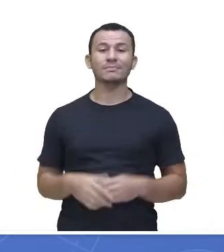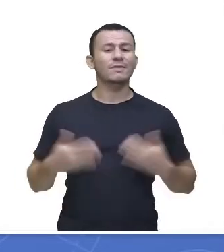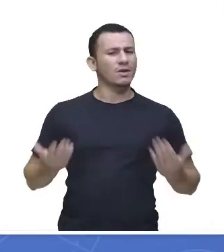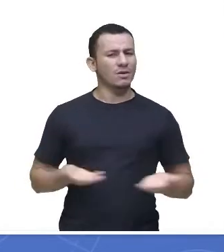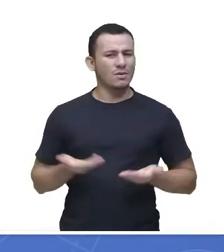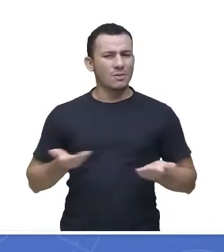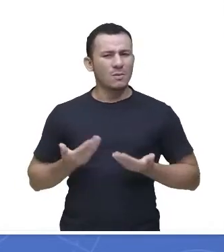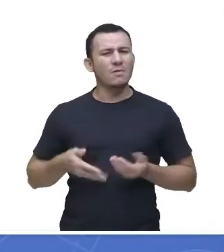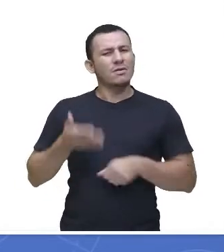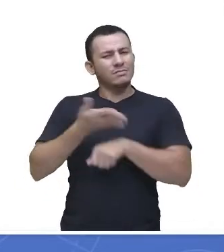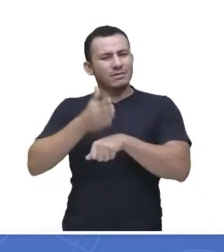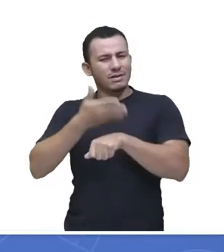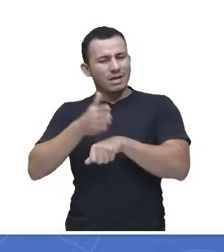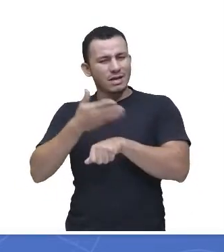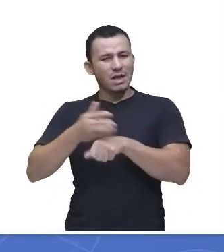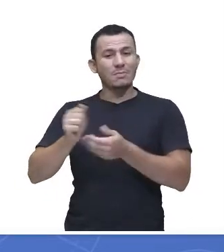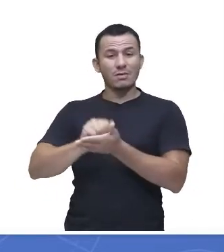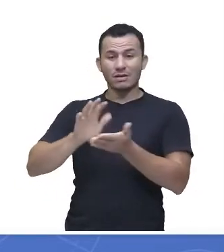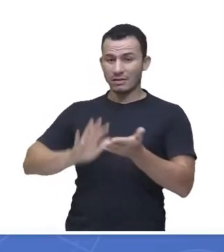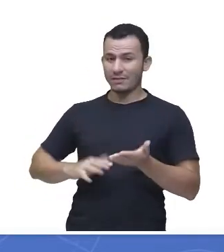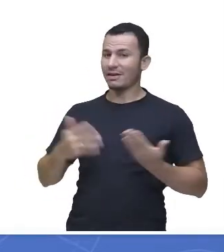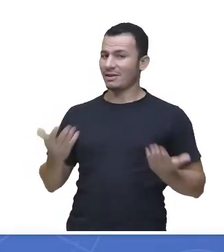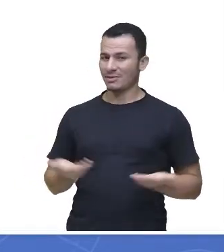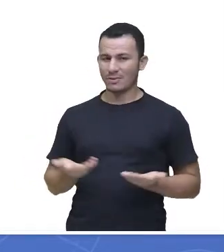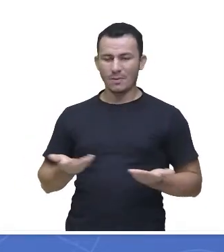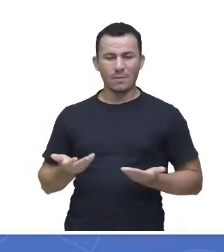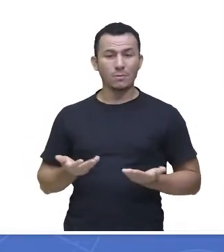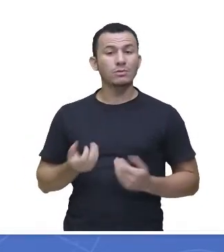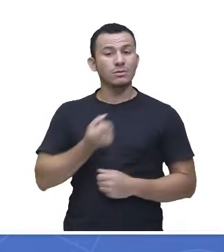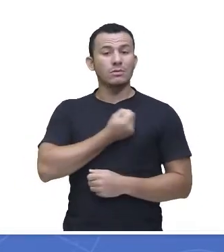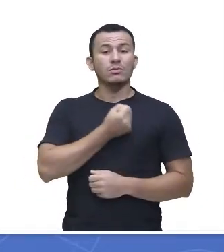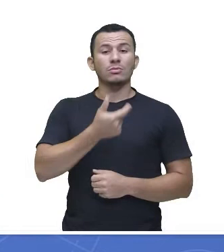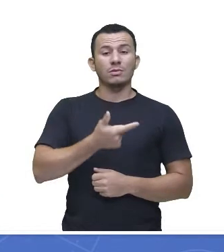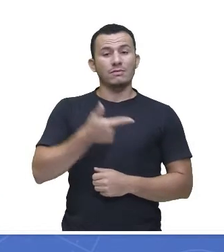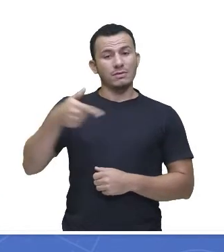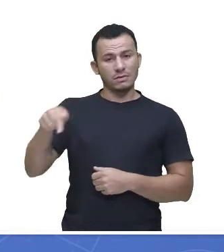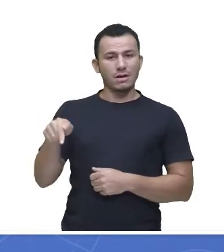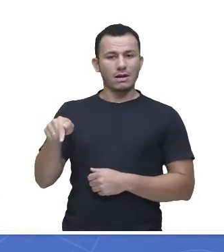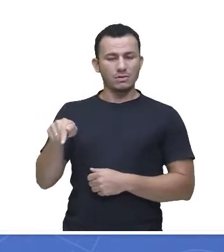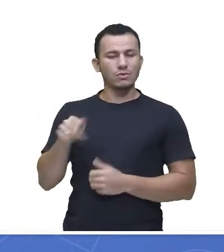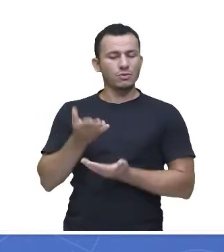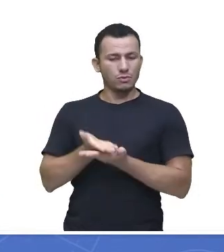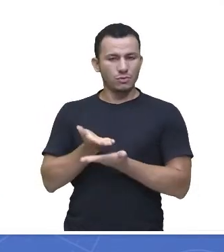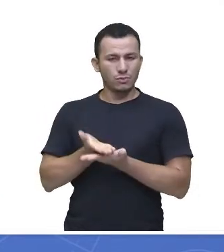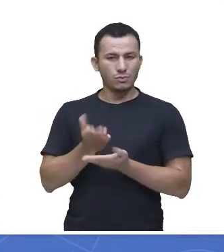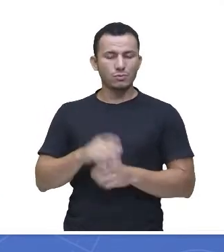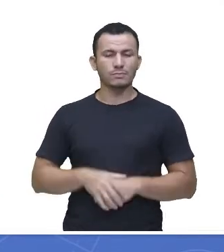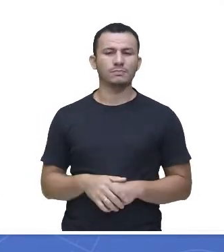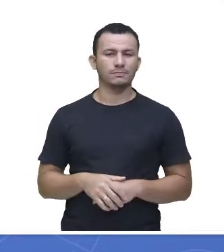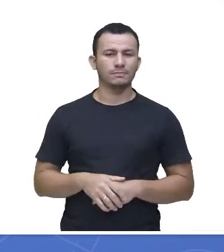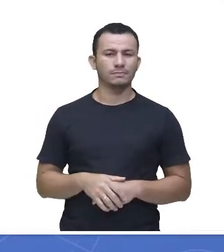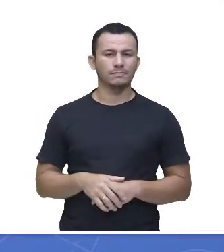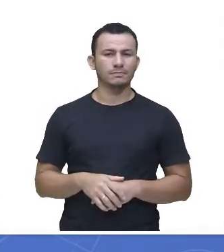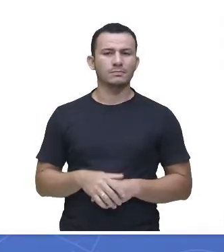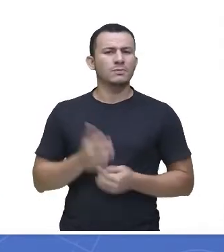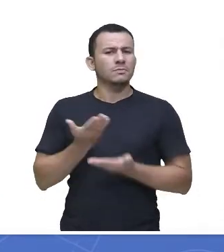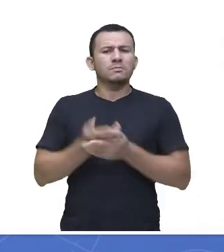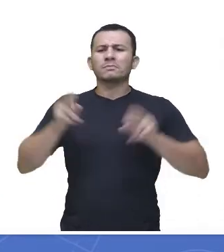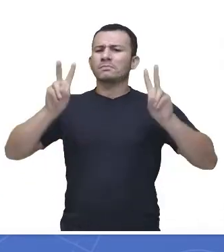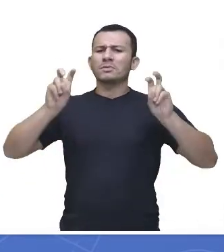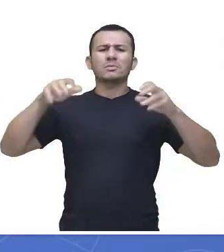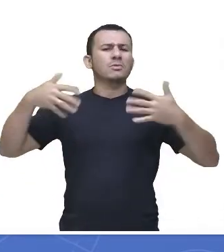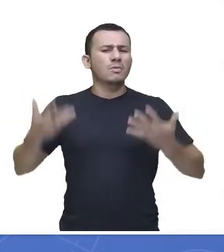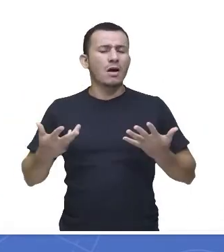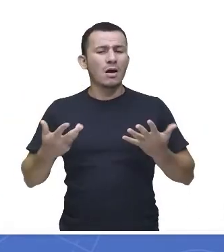vamos exercitar, é o nosso praticando, né? Aula 27. E nós estudamos sobre a ironia e